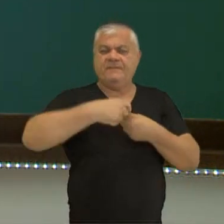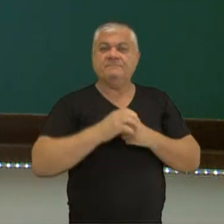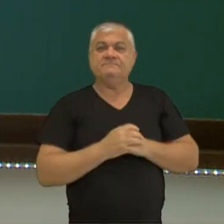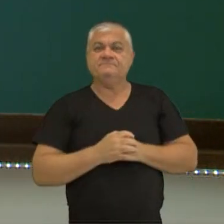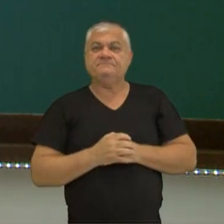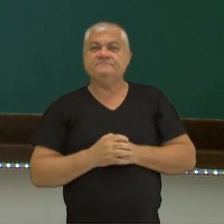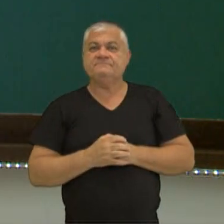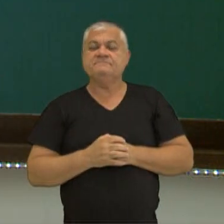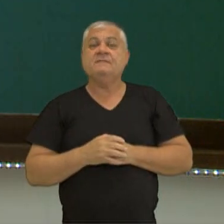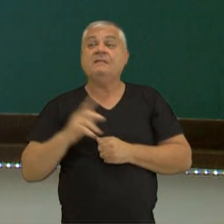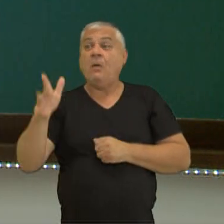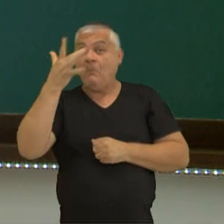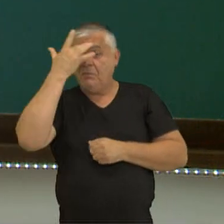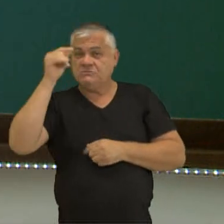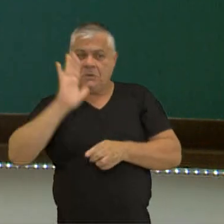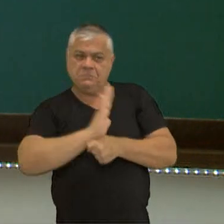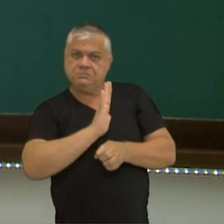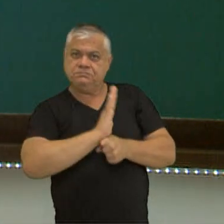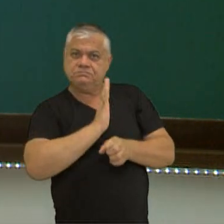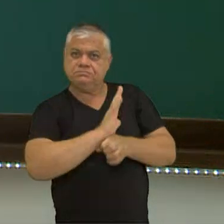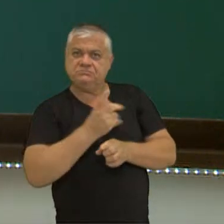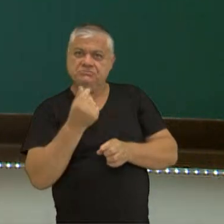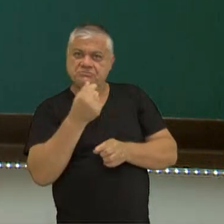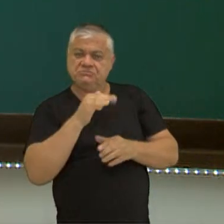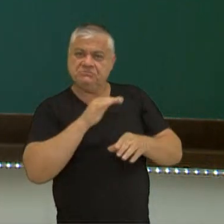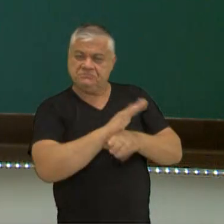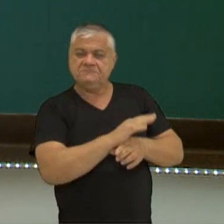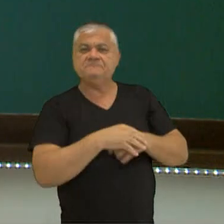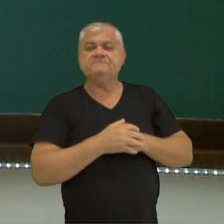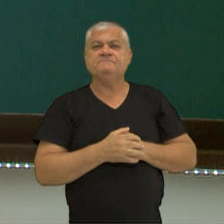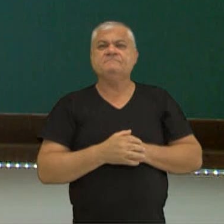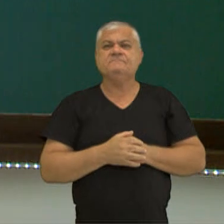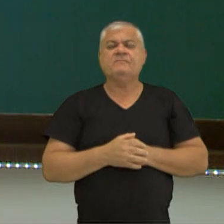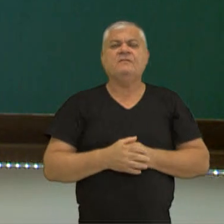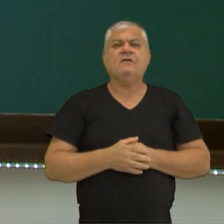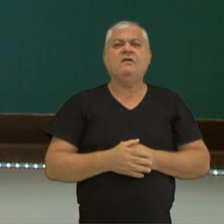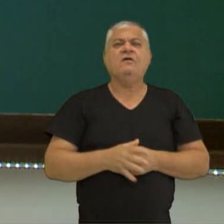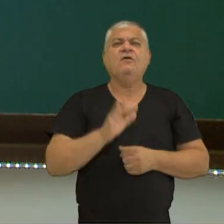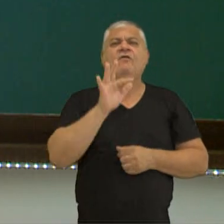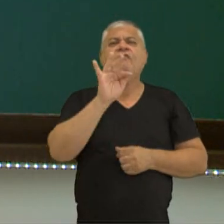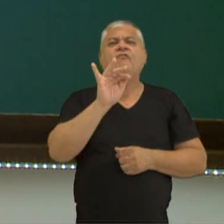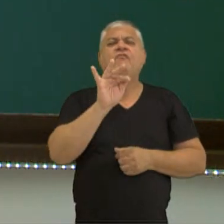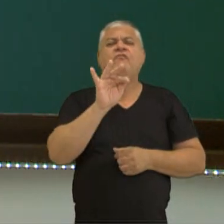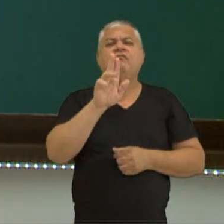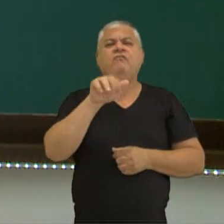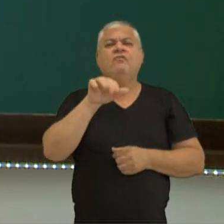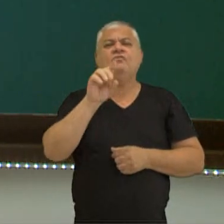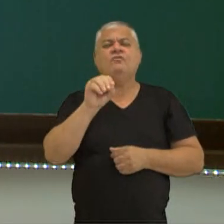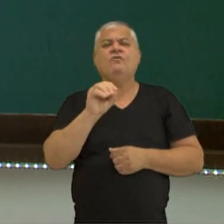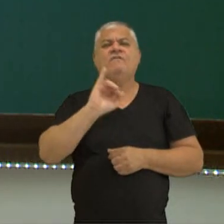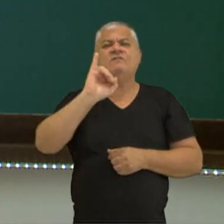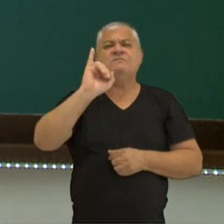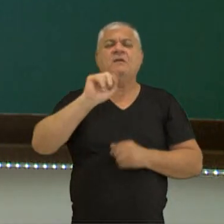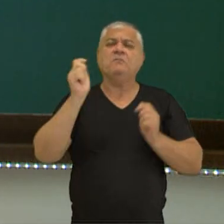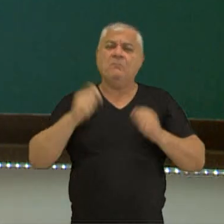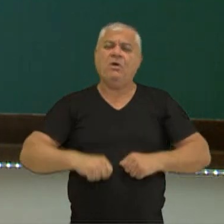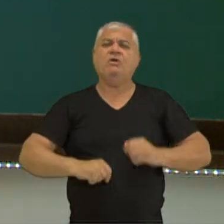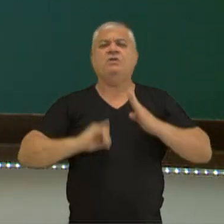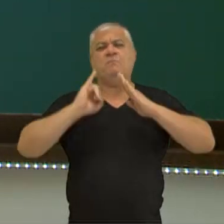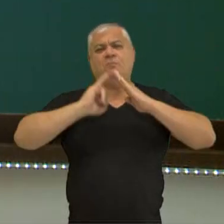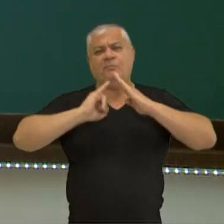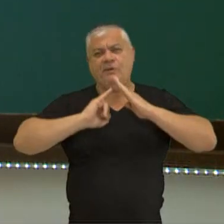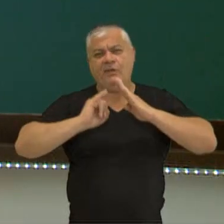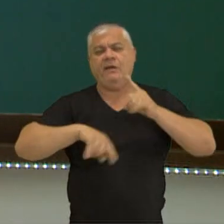empréstimos. Fundos de investimentos. Então, fundo de investimento tem vários tipos de fundo de investimento. Fundo de investimento imobiliário, que daí se